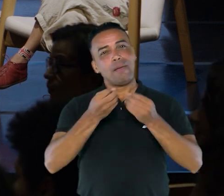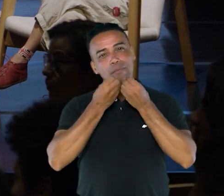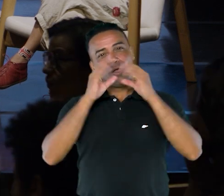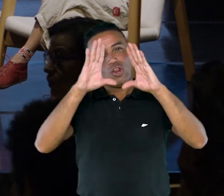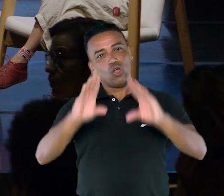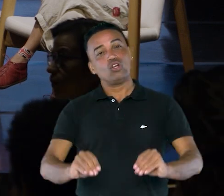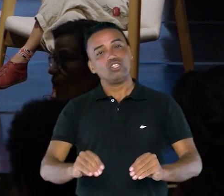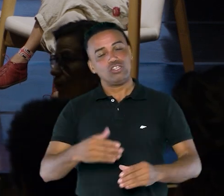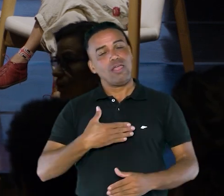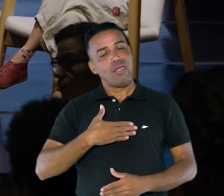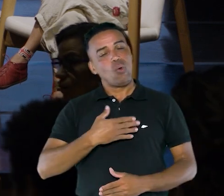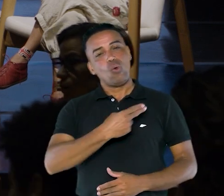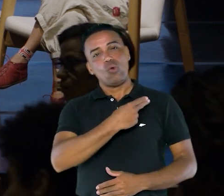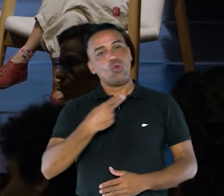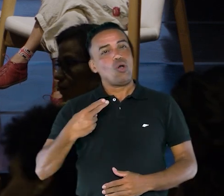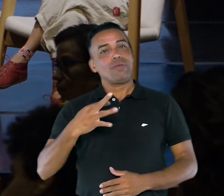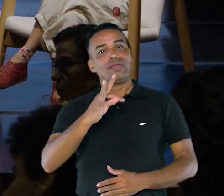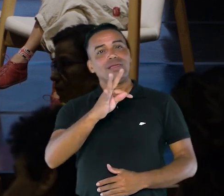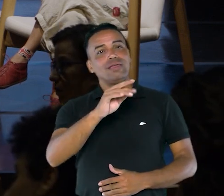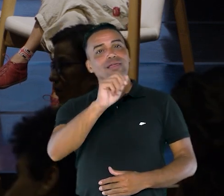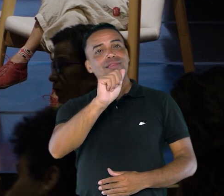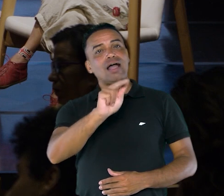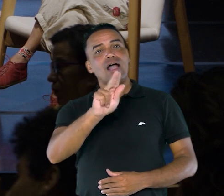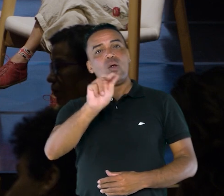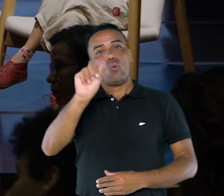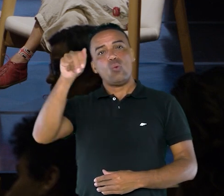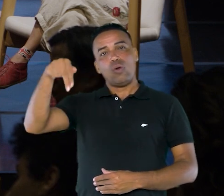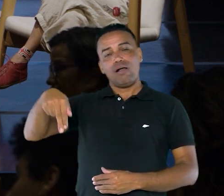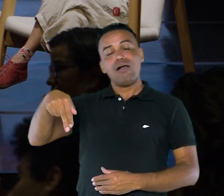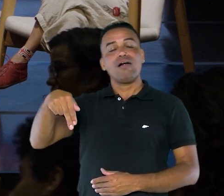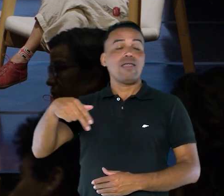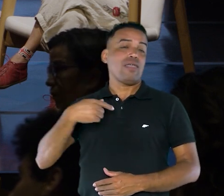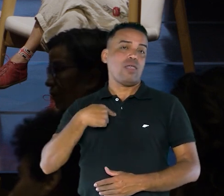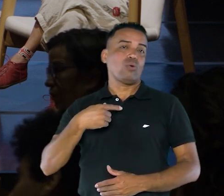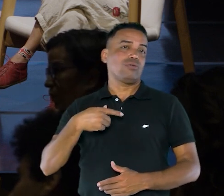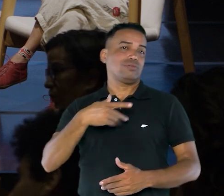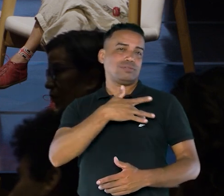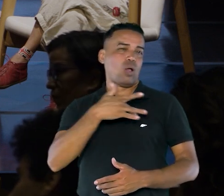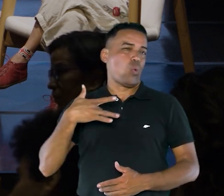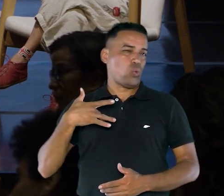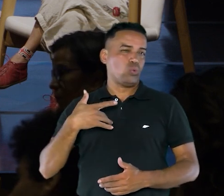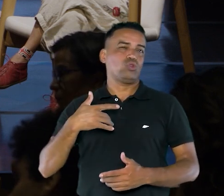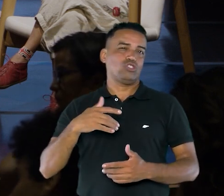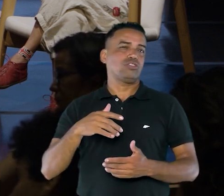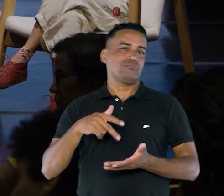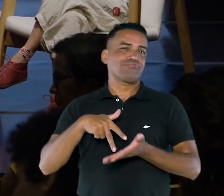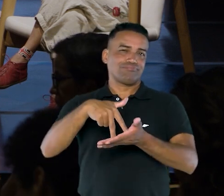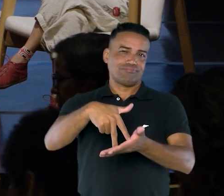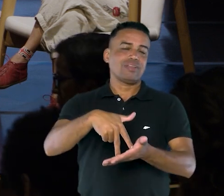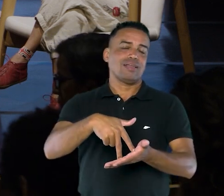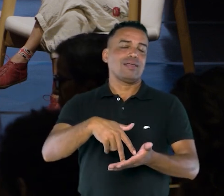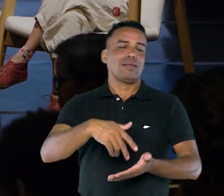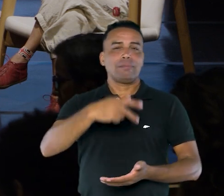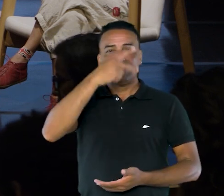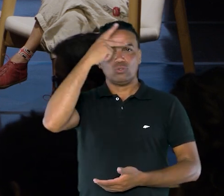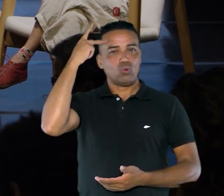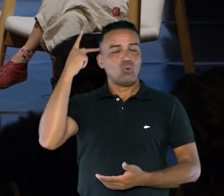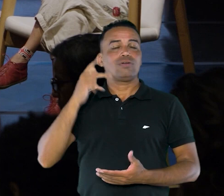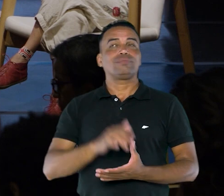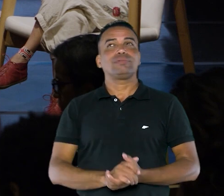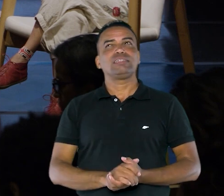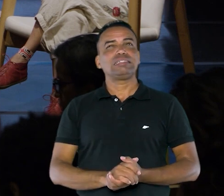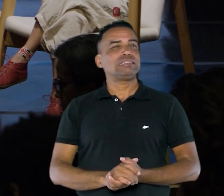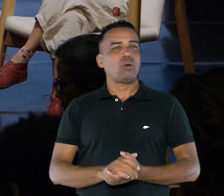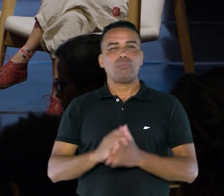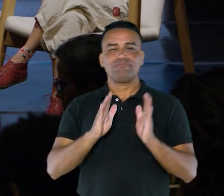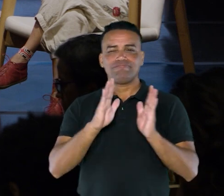Olá, boa noite. Eu sou o Tauan. Eu trabalho como agente comunitário de saúde e